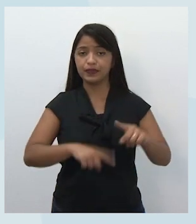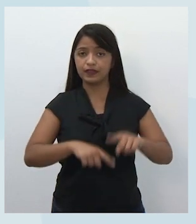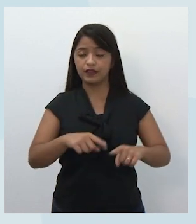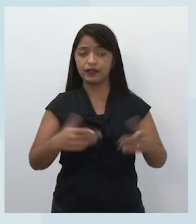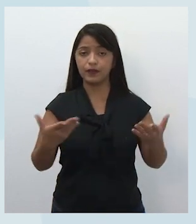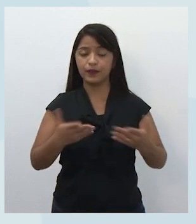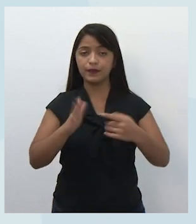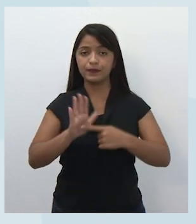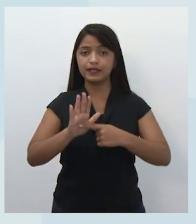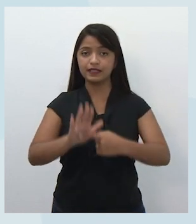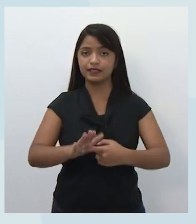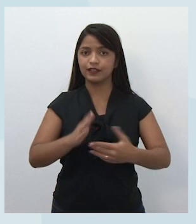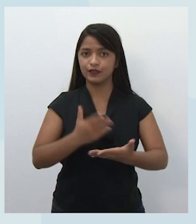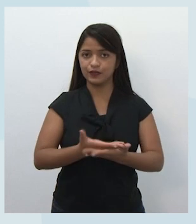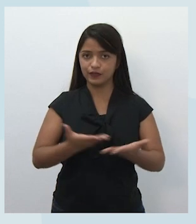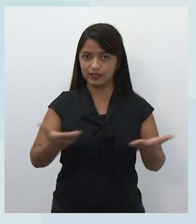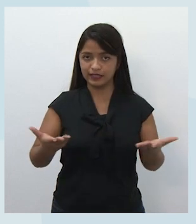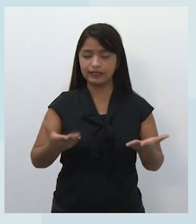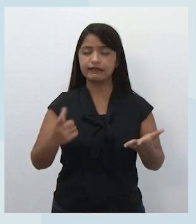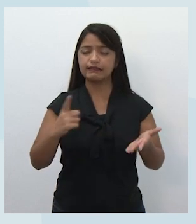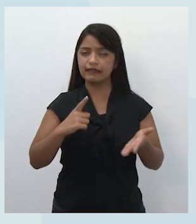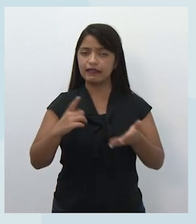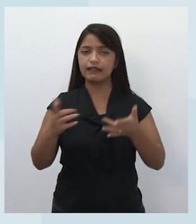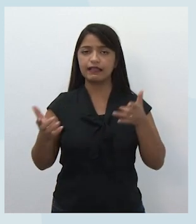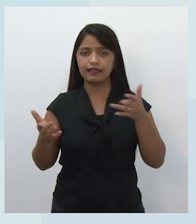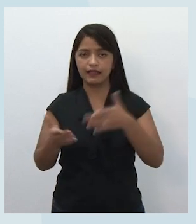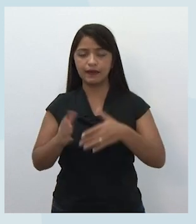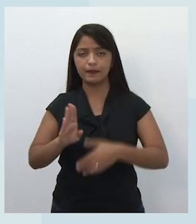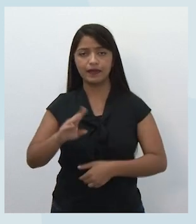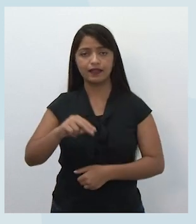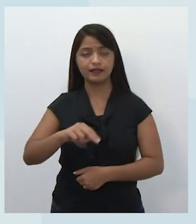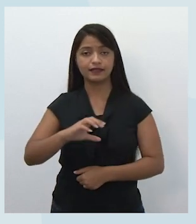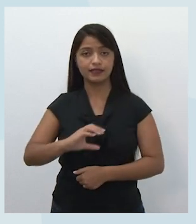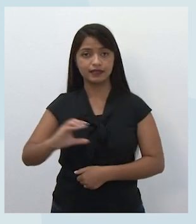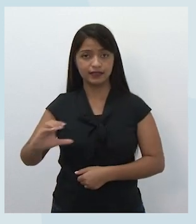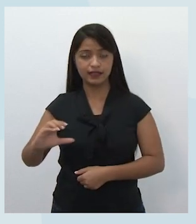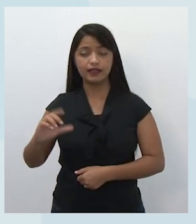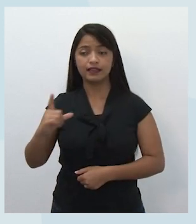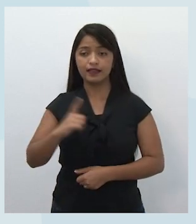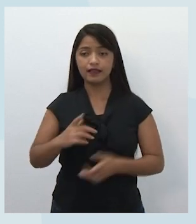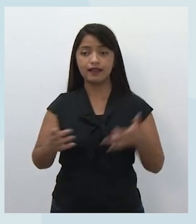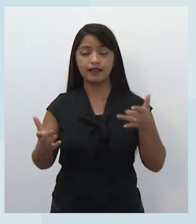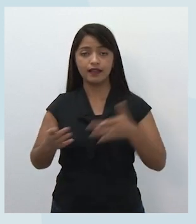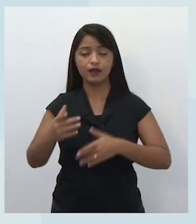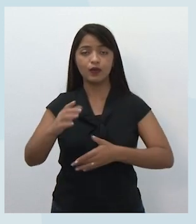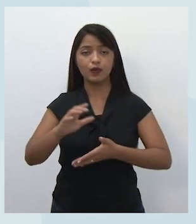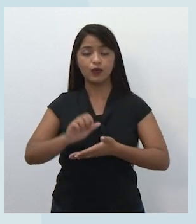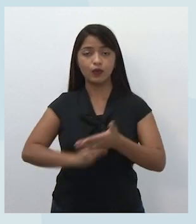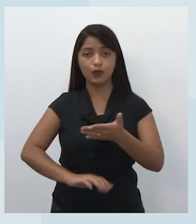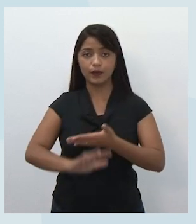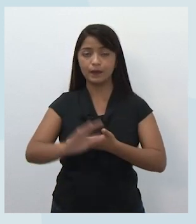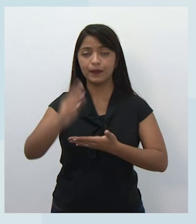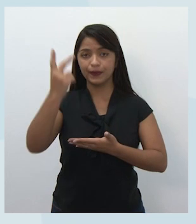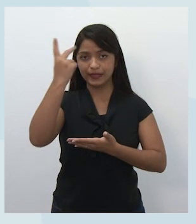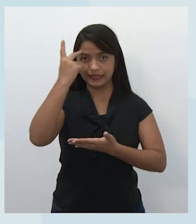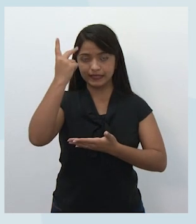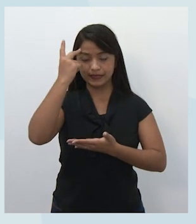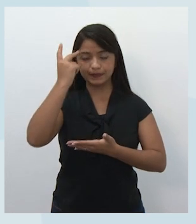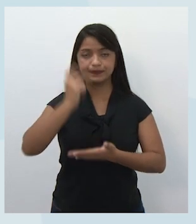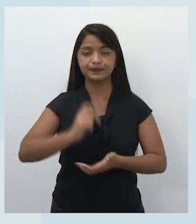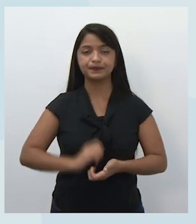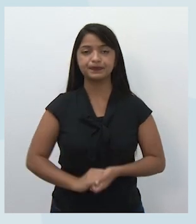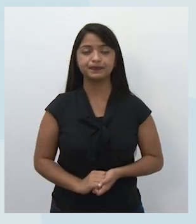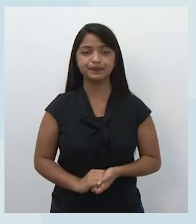para vocês estava no material da BNCC, está no material do currículo paulista. E quais seriam esses campos de atuação? Eles são cinco,